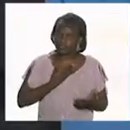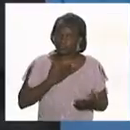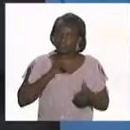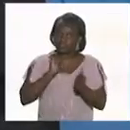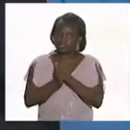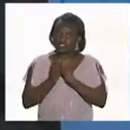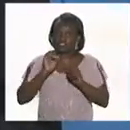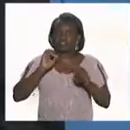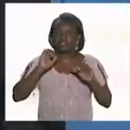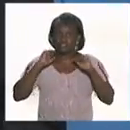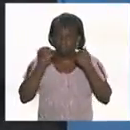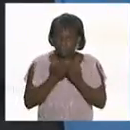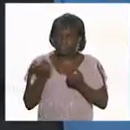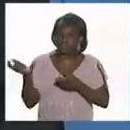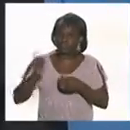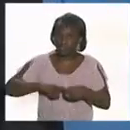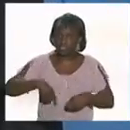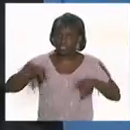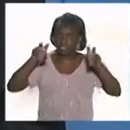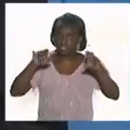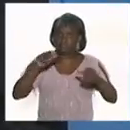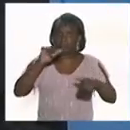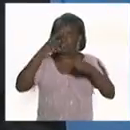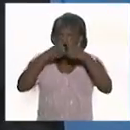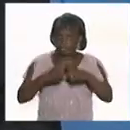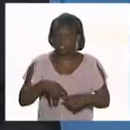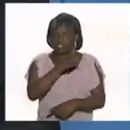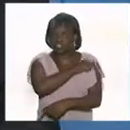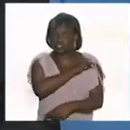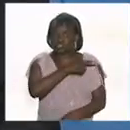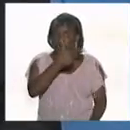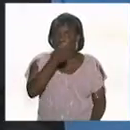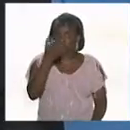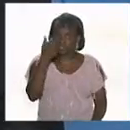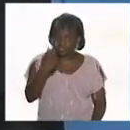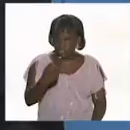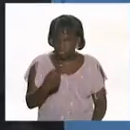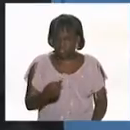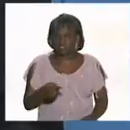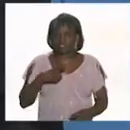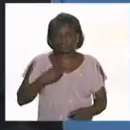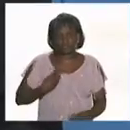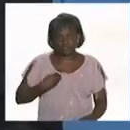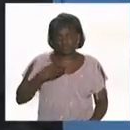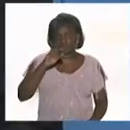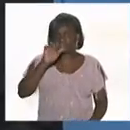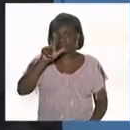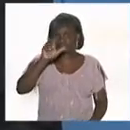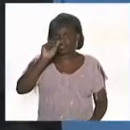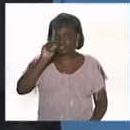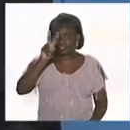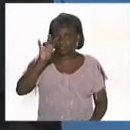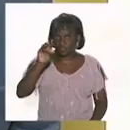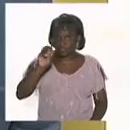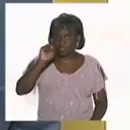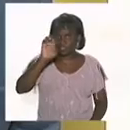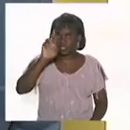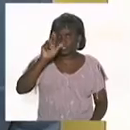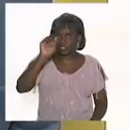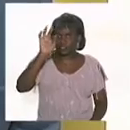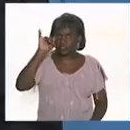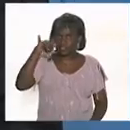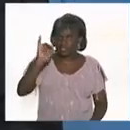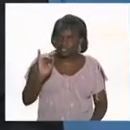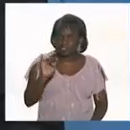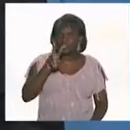Muito bem, amigos do Arena Esportiva, estamos de volta com o tema Campeonato Carioca 2017, com as presenças dos deputados